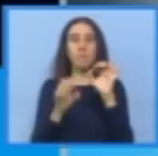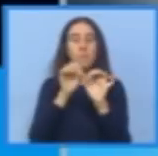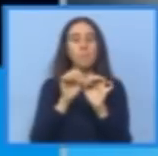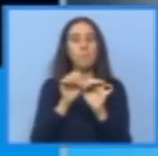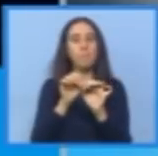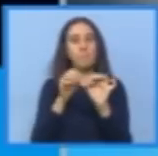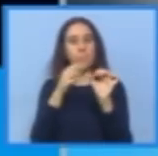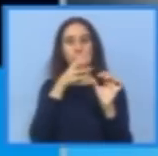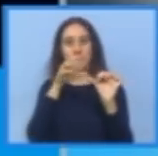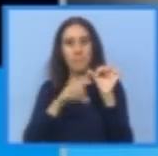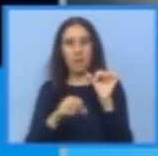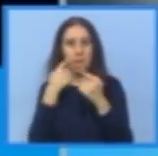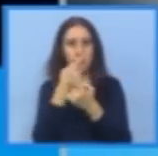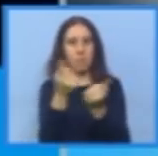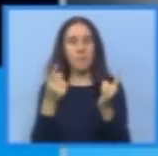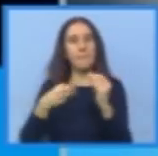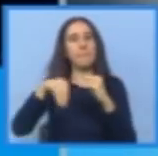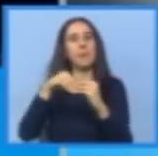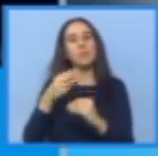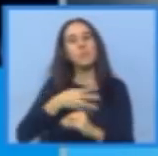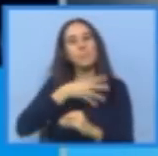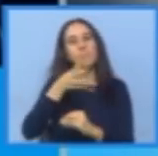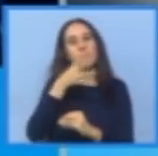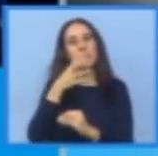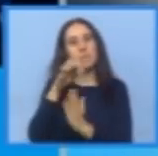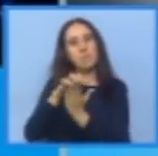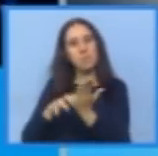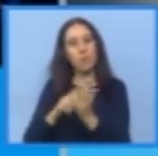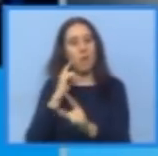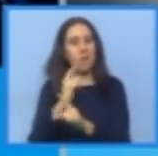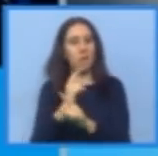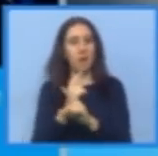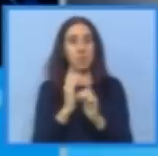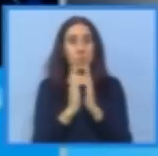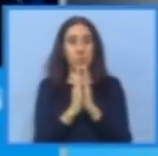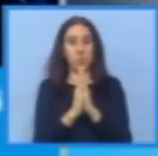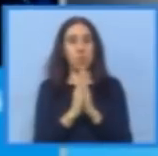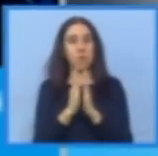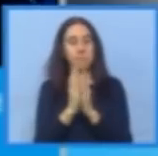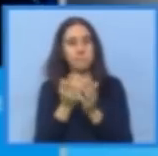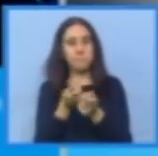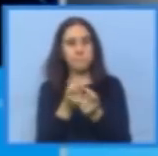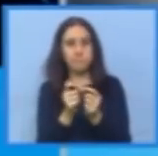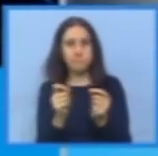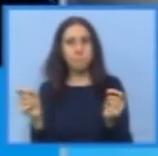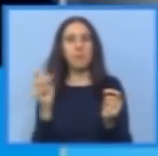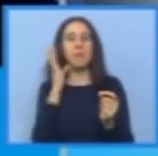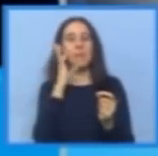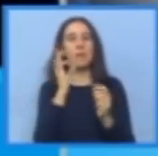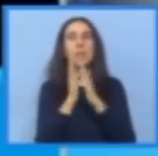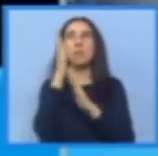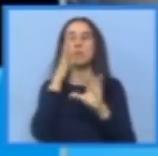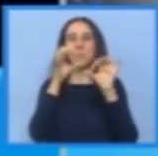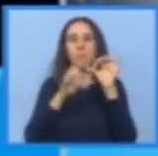mas também houvesse uma palavra de explicação na própria Eucaristia, a homilia, tentar atualizar a palavra de Deus. E isso ajudou